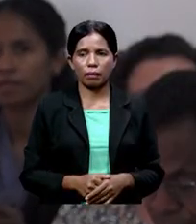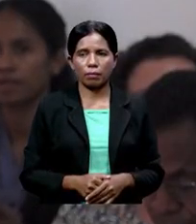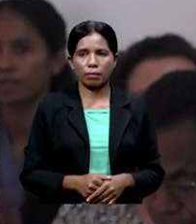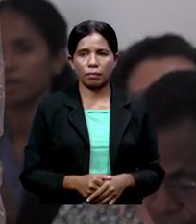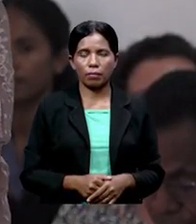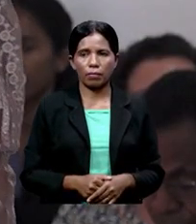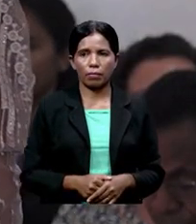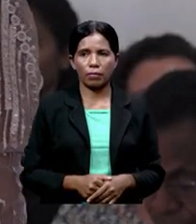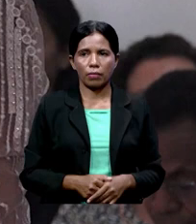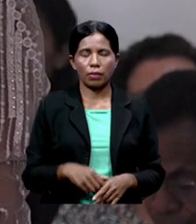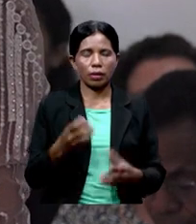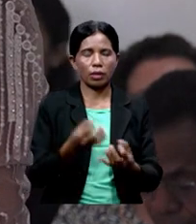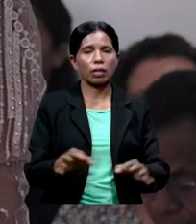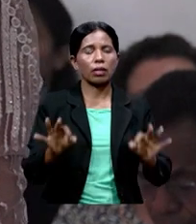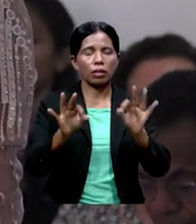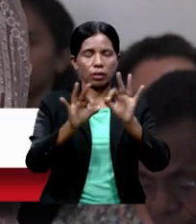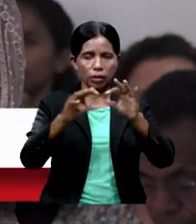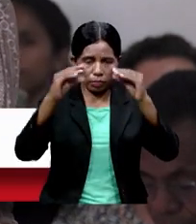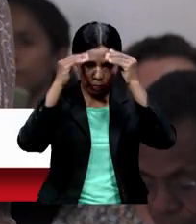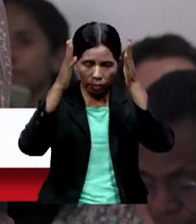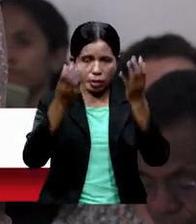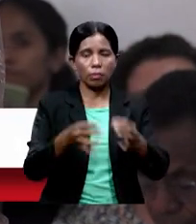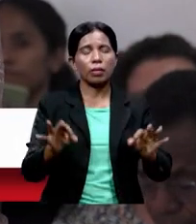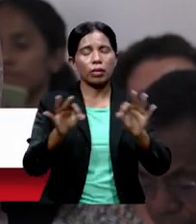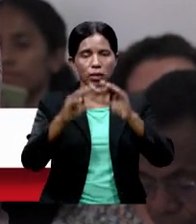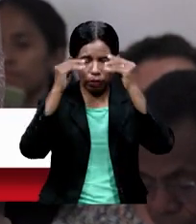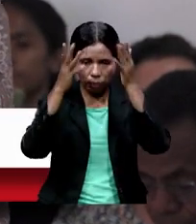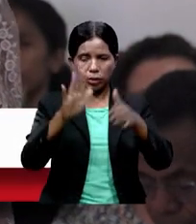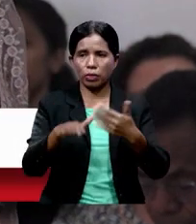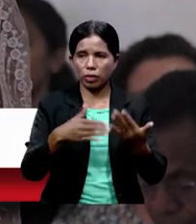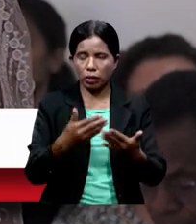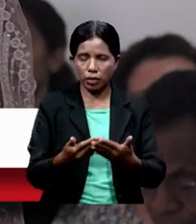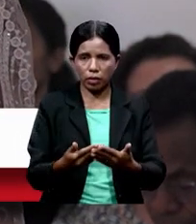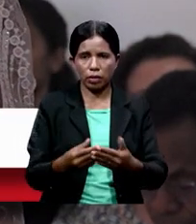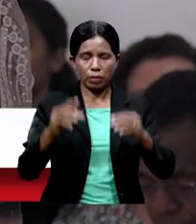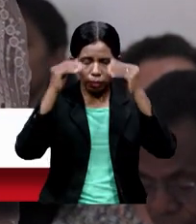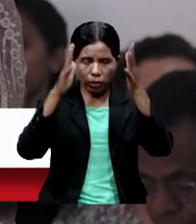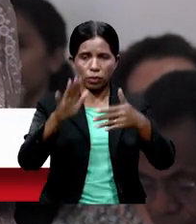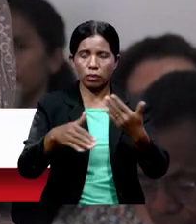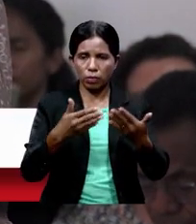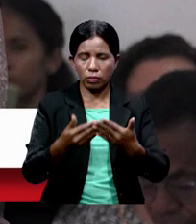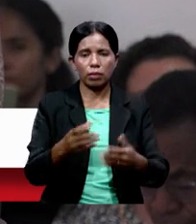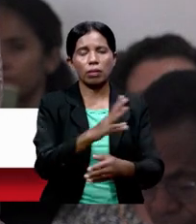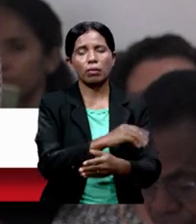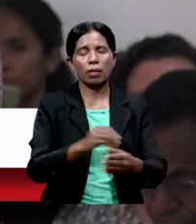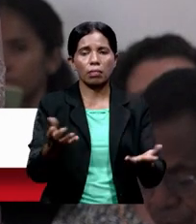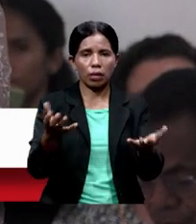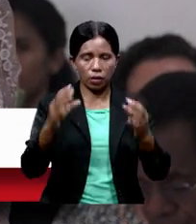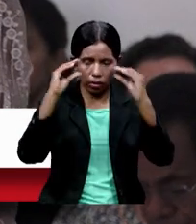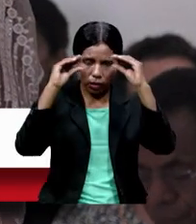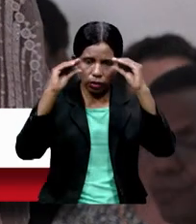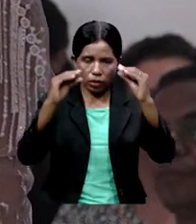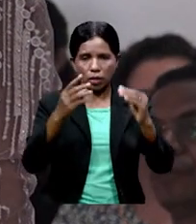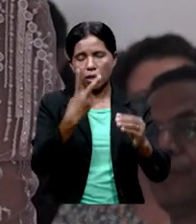da grande importância dos professores. Os professores são cientistas, avaliam o